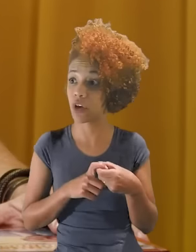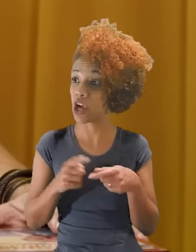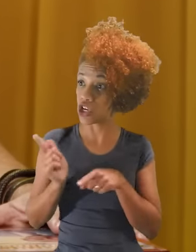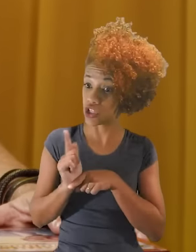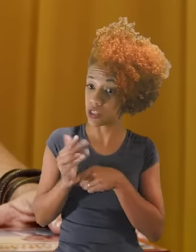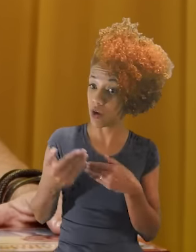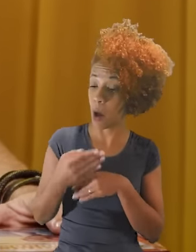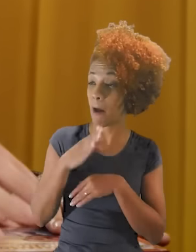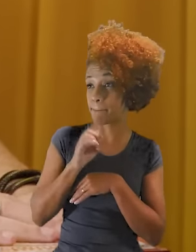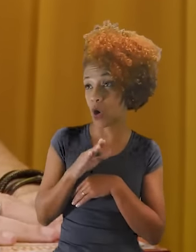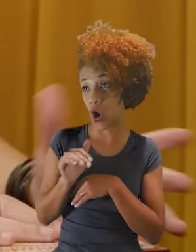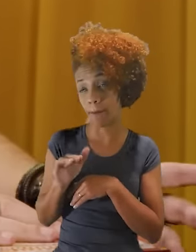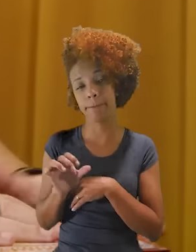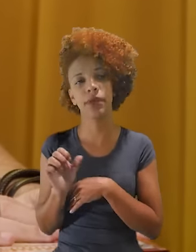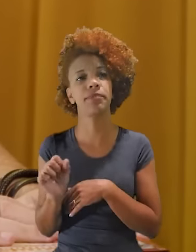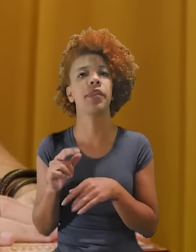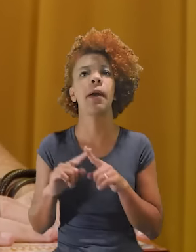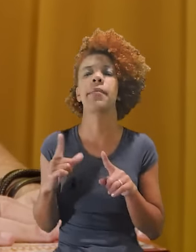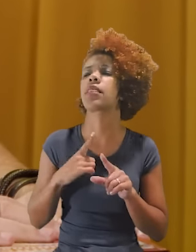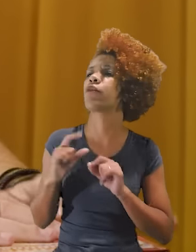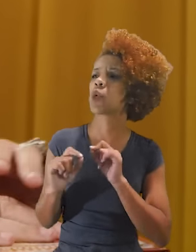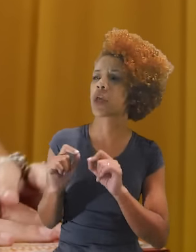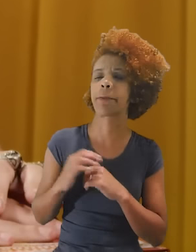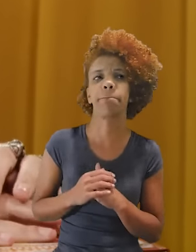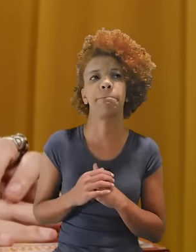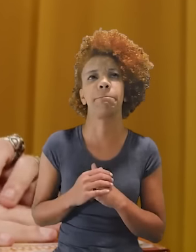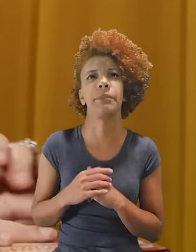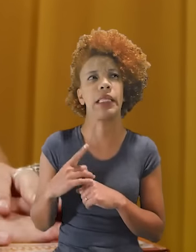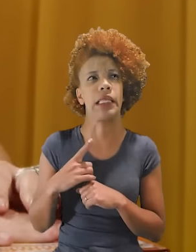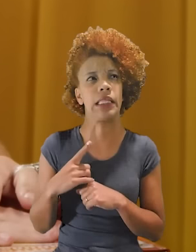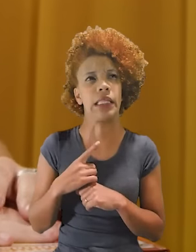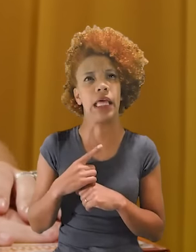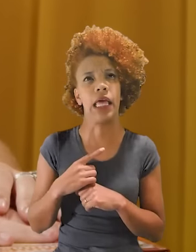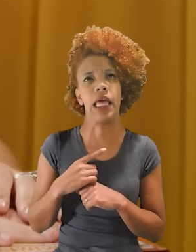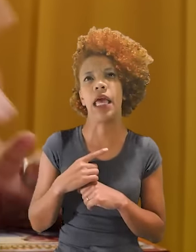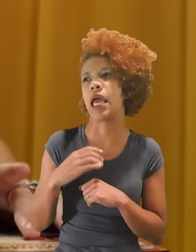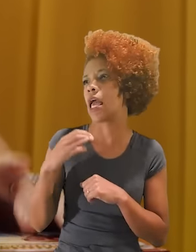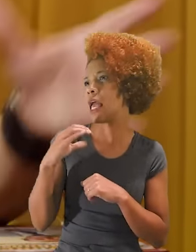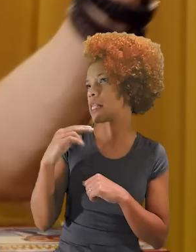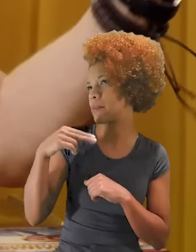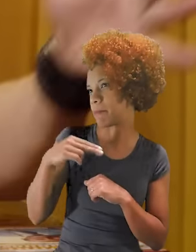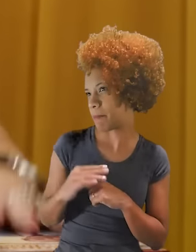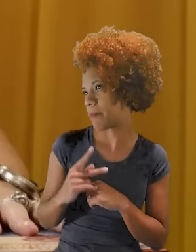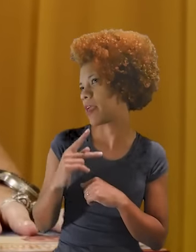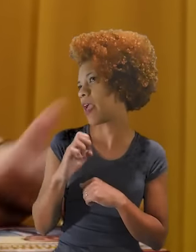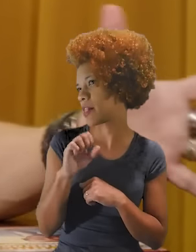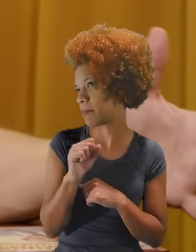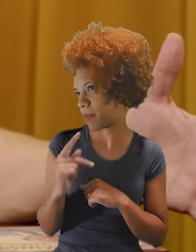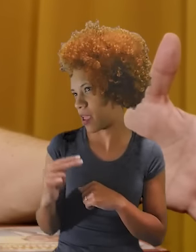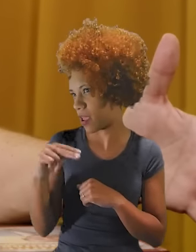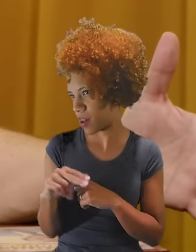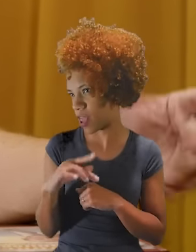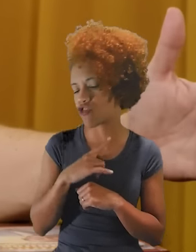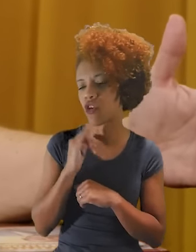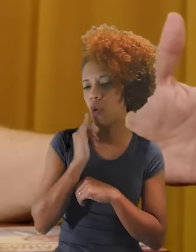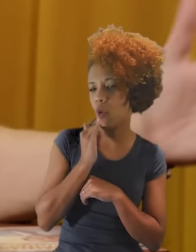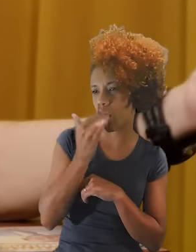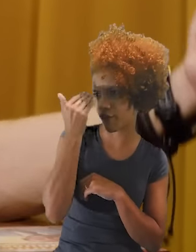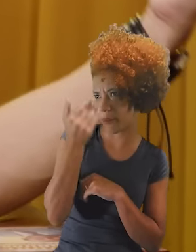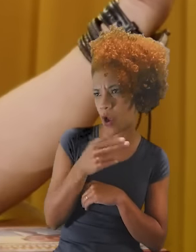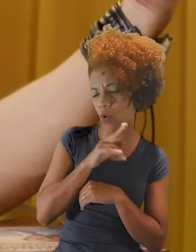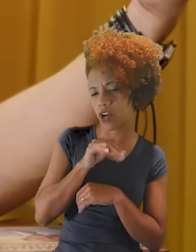gestão agora atual do Bob Iger. O que eles fizeram, cara? Tem aquela ESPN, né? Que é da Disney, de esportes. Tinha um locutor